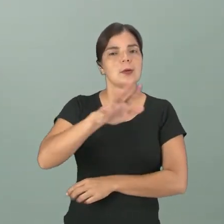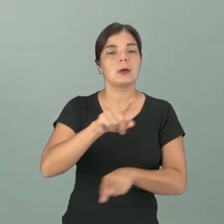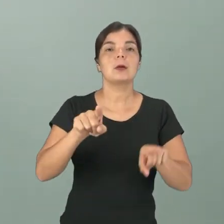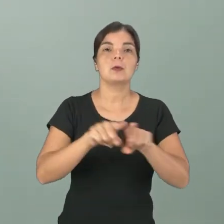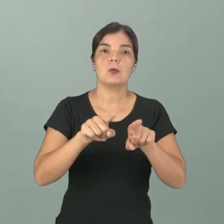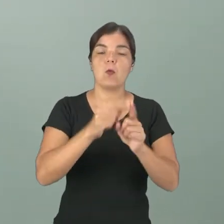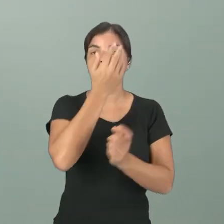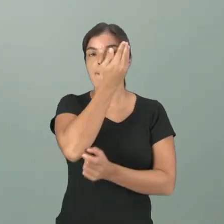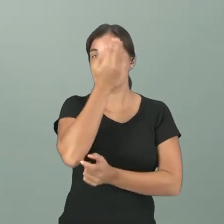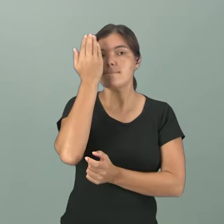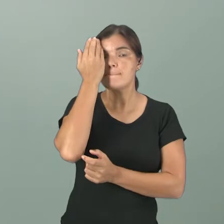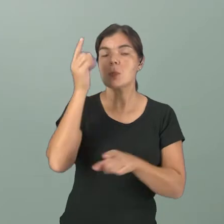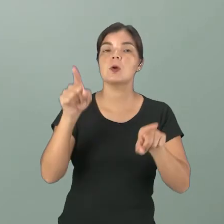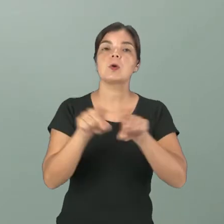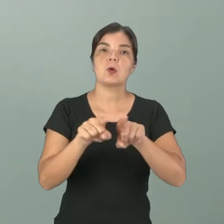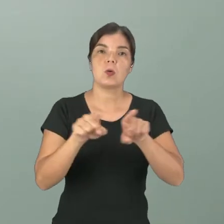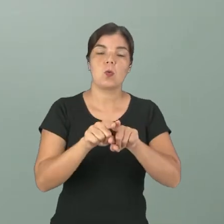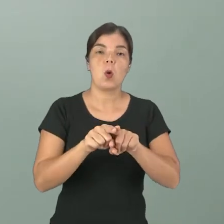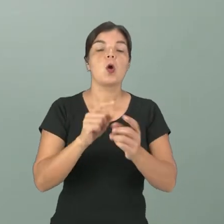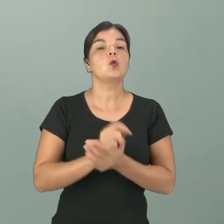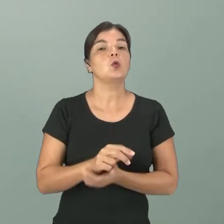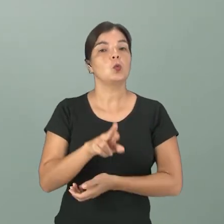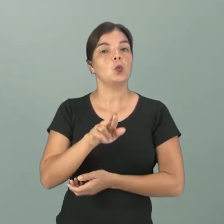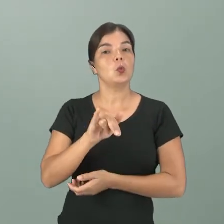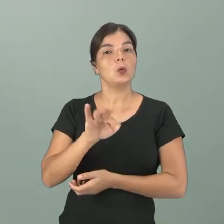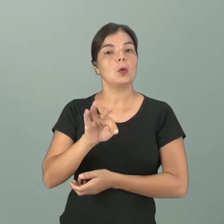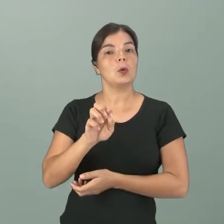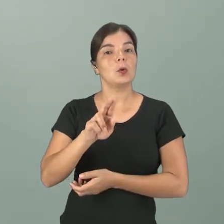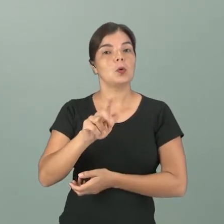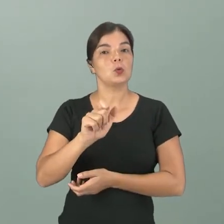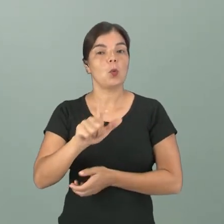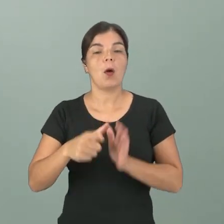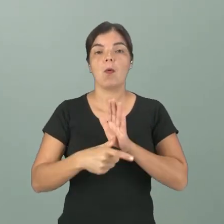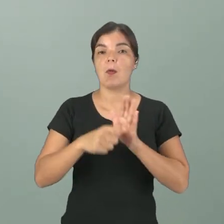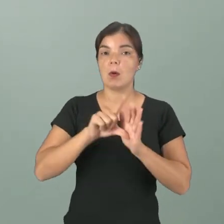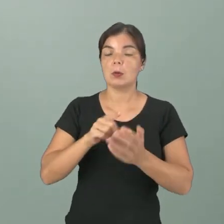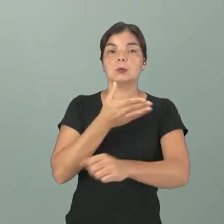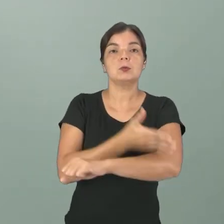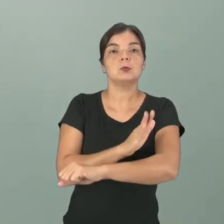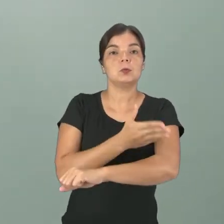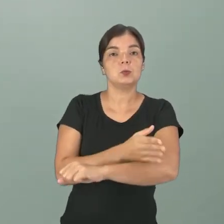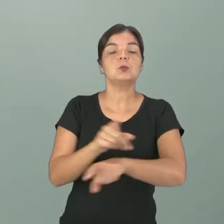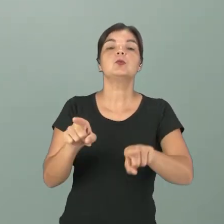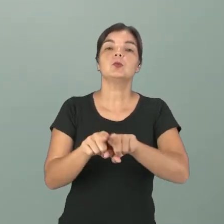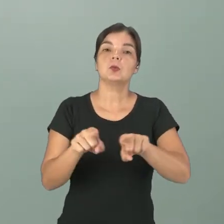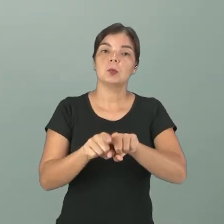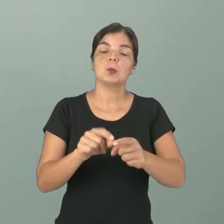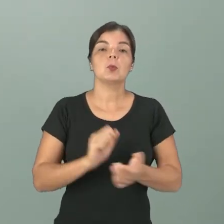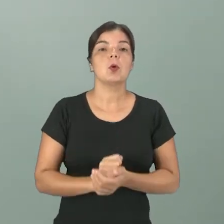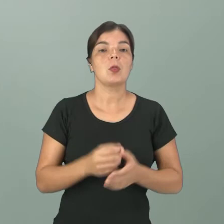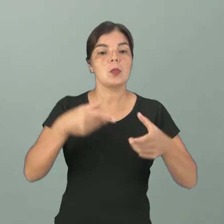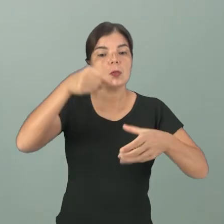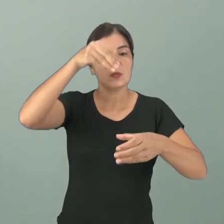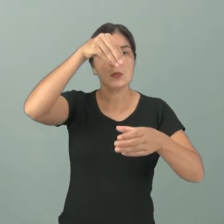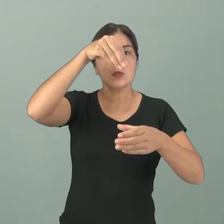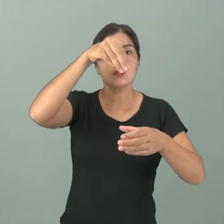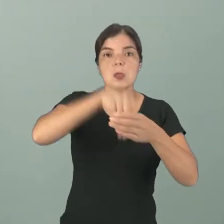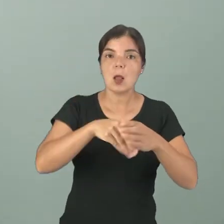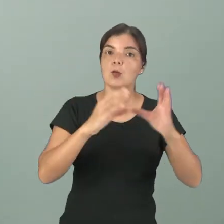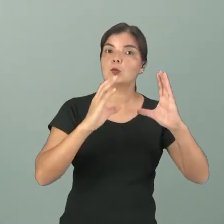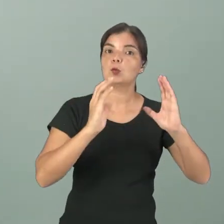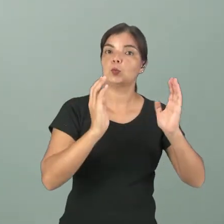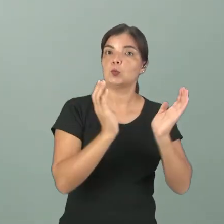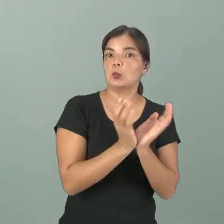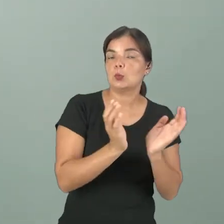o mascarado, ele passa por um ritual antes de praticar o ritual na tribo, né? Eles têm um